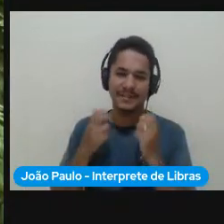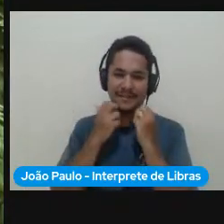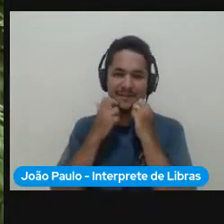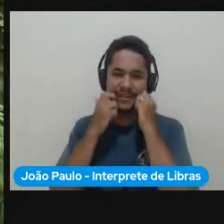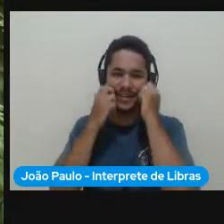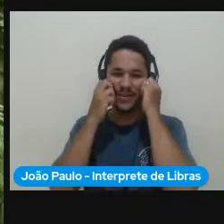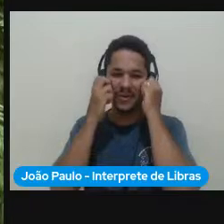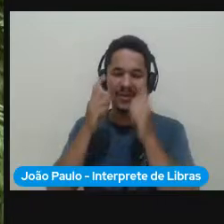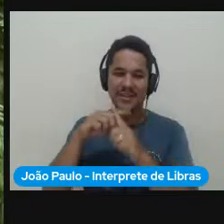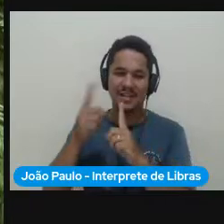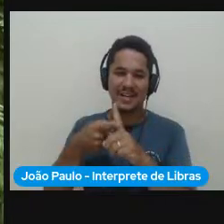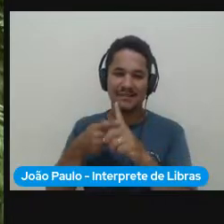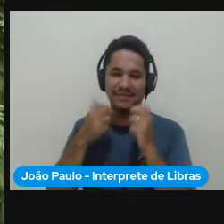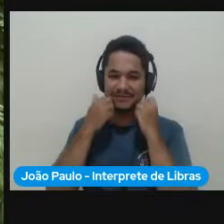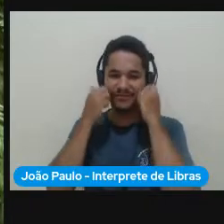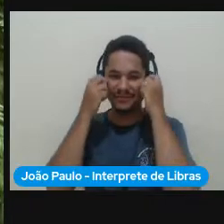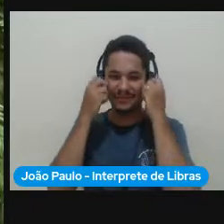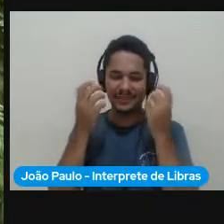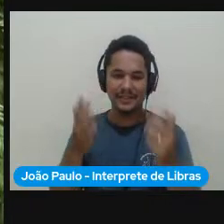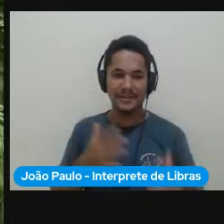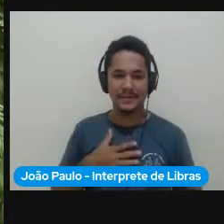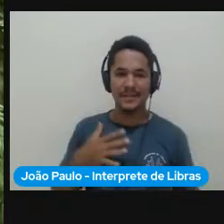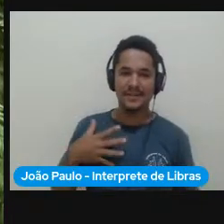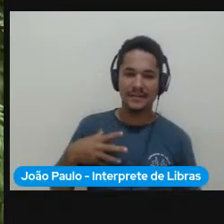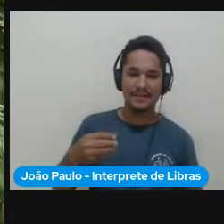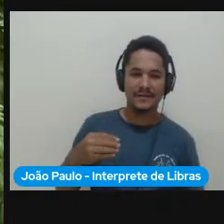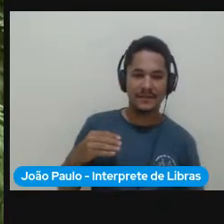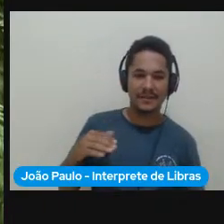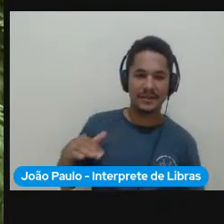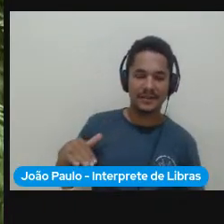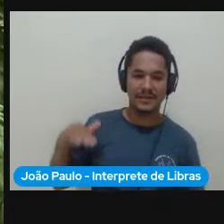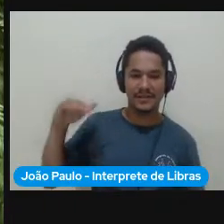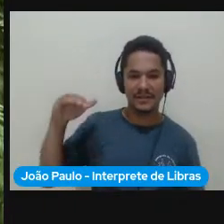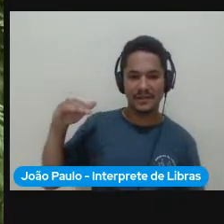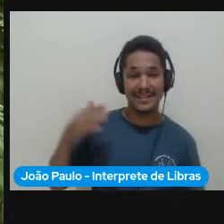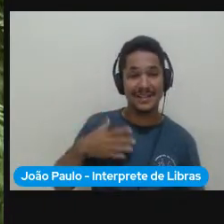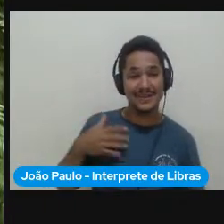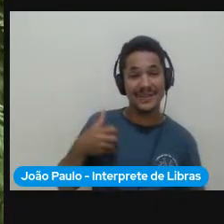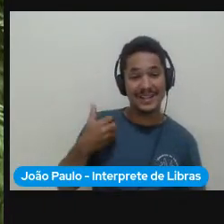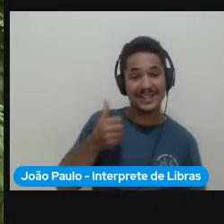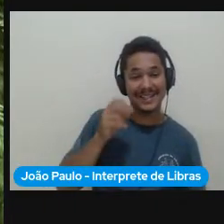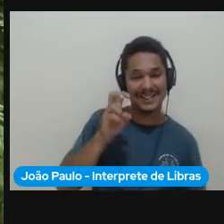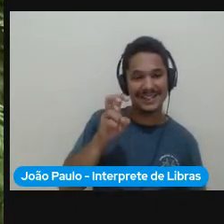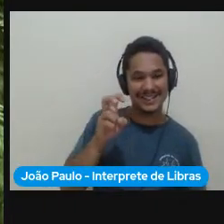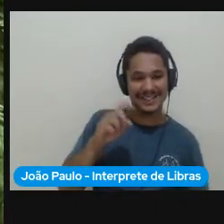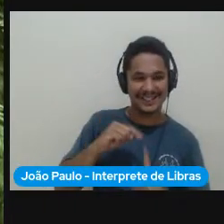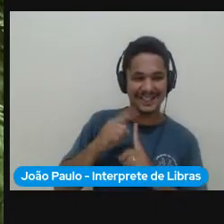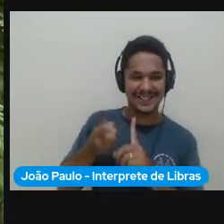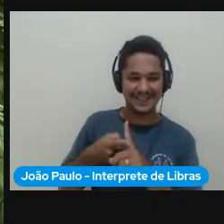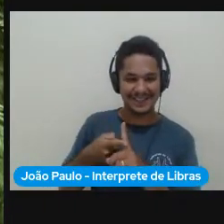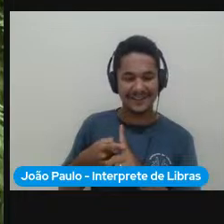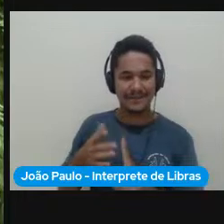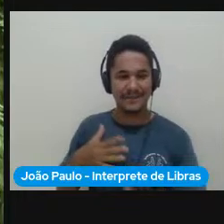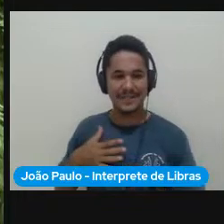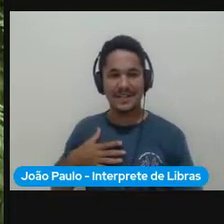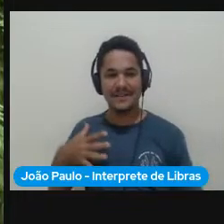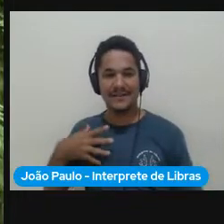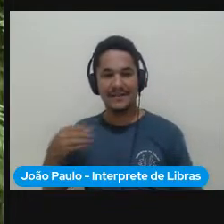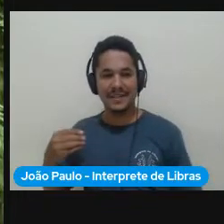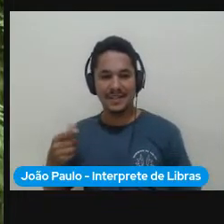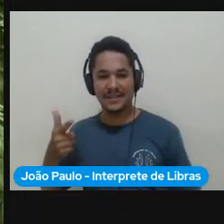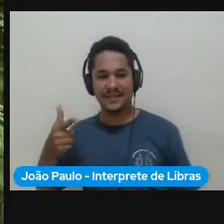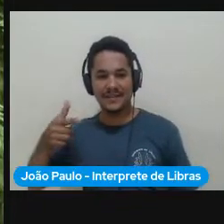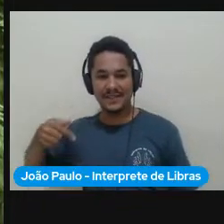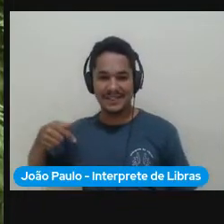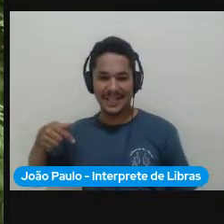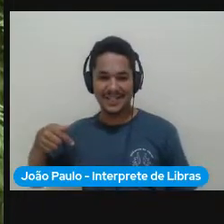né, que tinha, imagina, hoje a minha filha, gente, quando engravidei aqui, né, com 15 anos, hoje a minha filha hoje tem 27 anos,